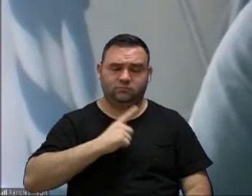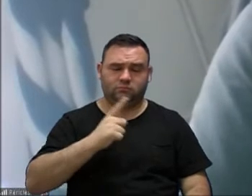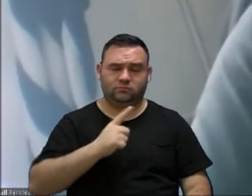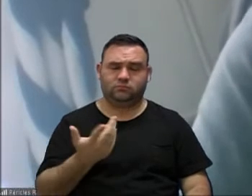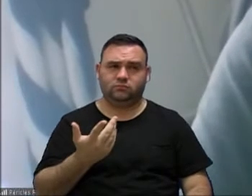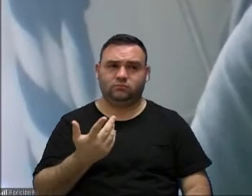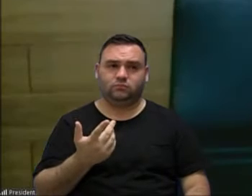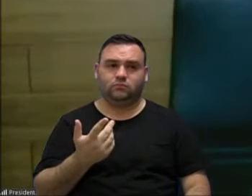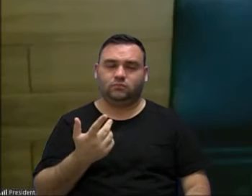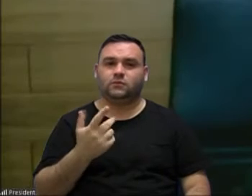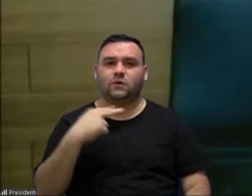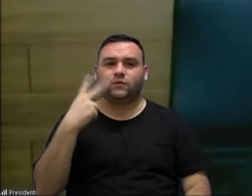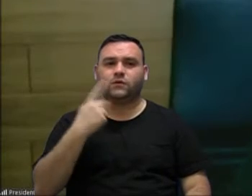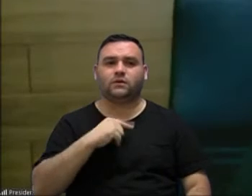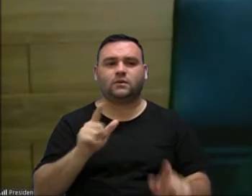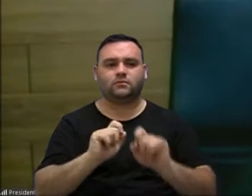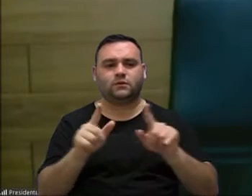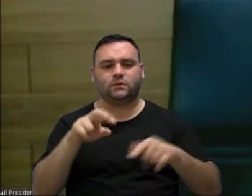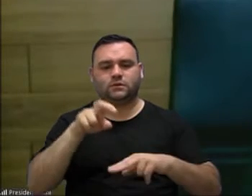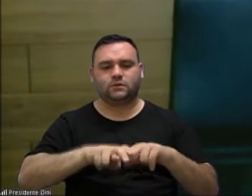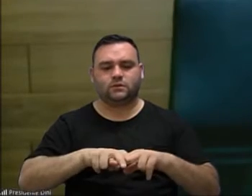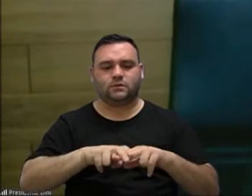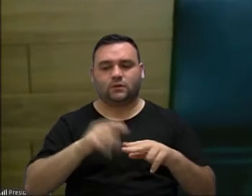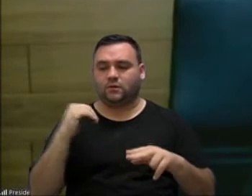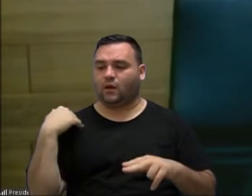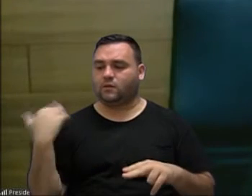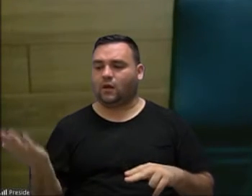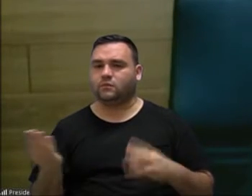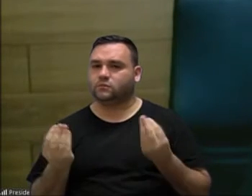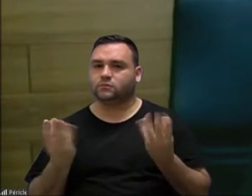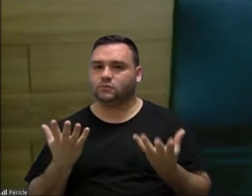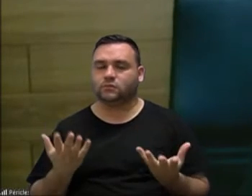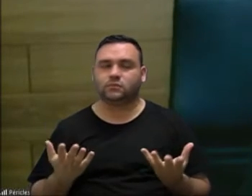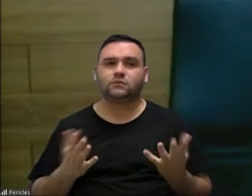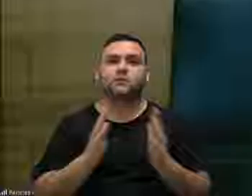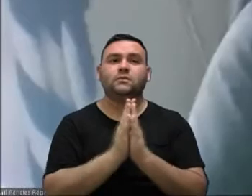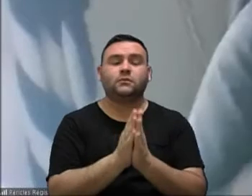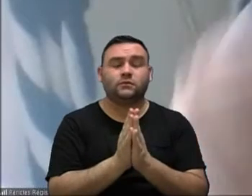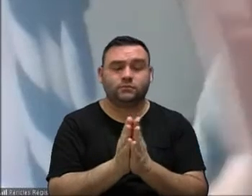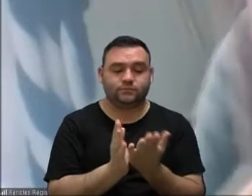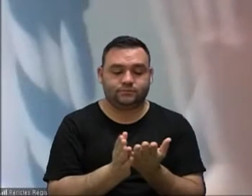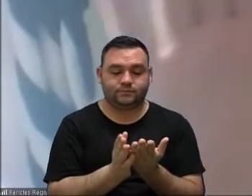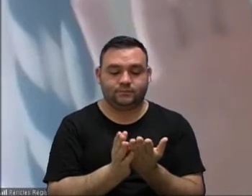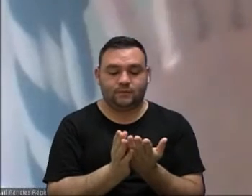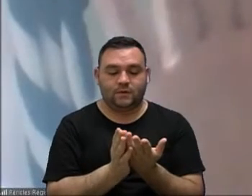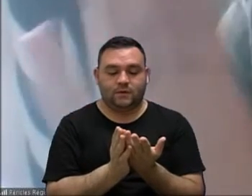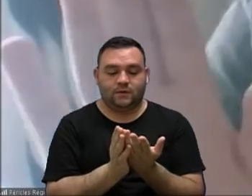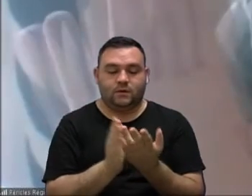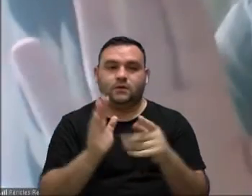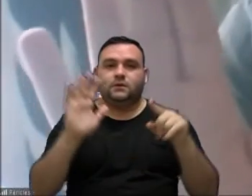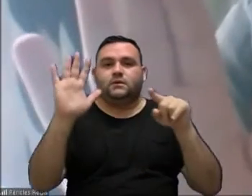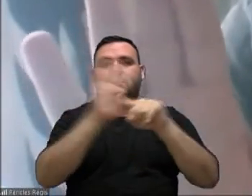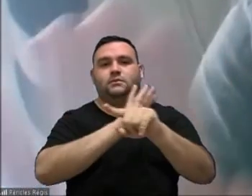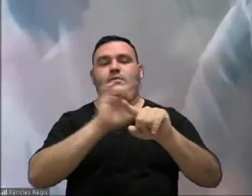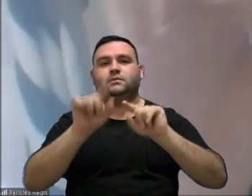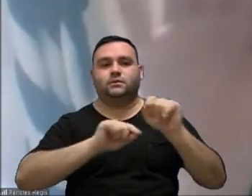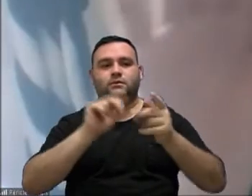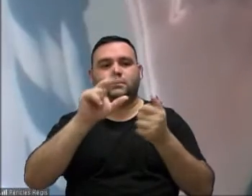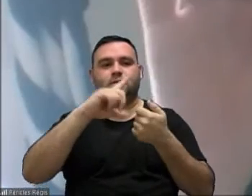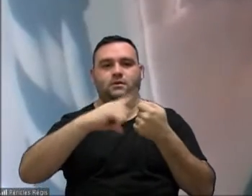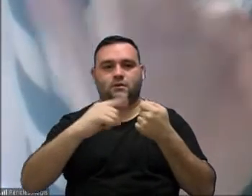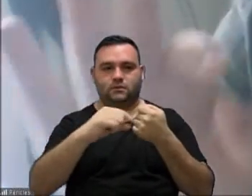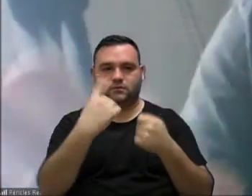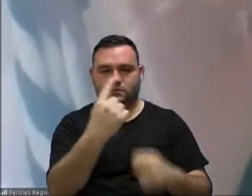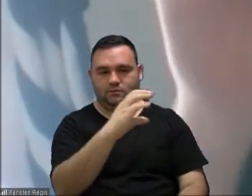mas o vereador está com tela aberta sentando na cadeira do lado então por gente a questão de ordem é o seguinte presidente artigo